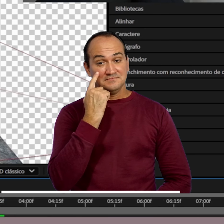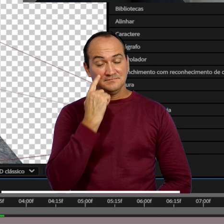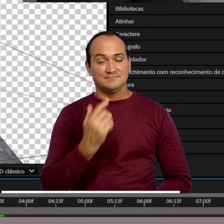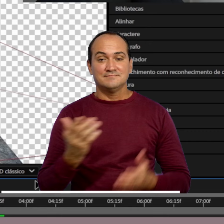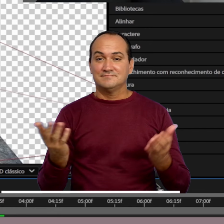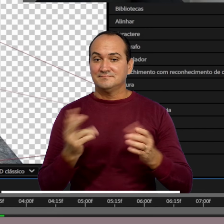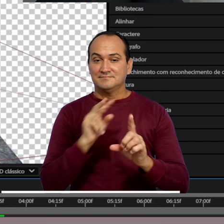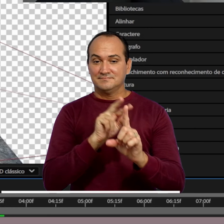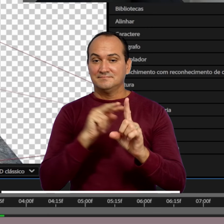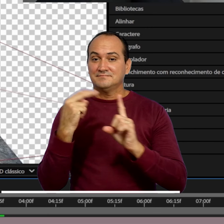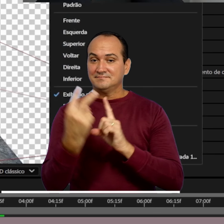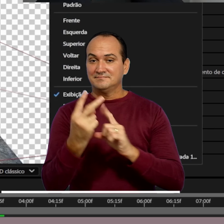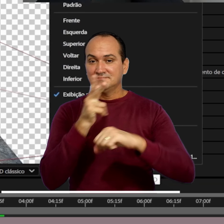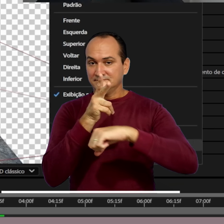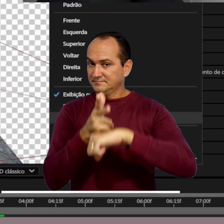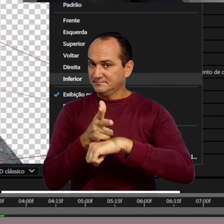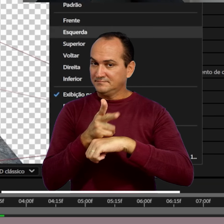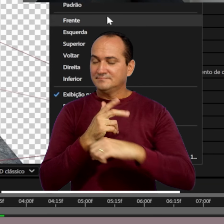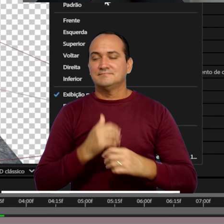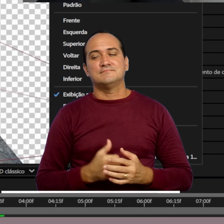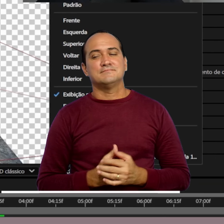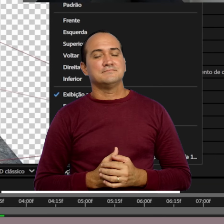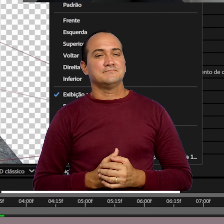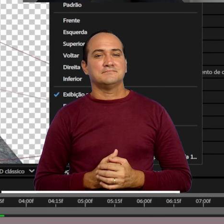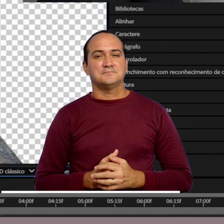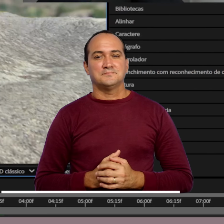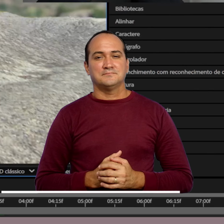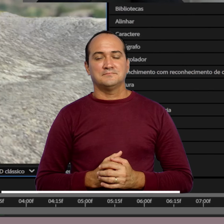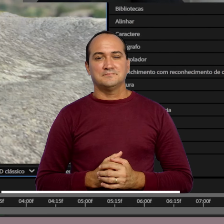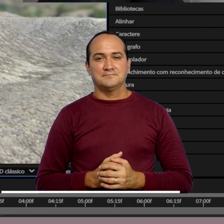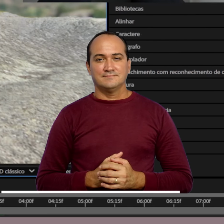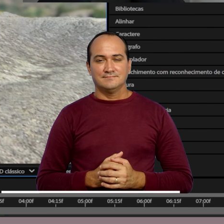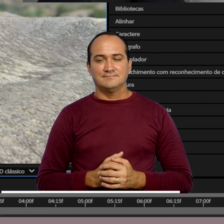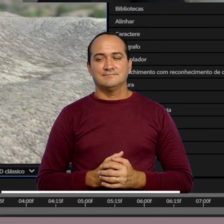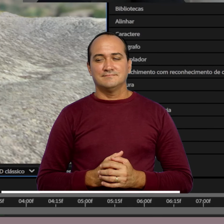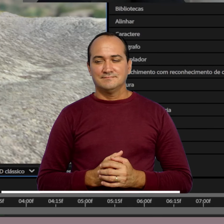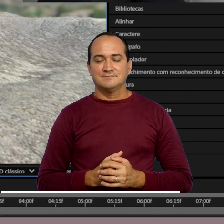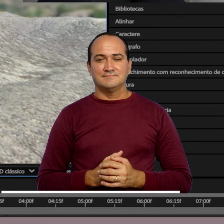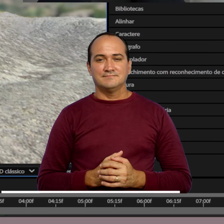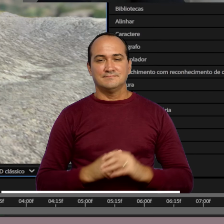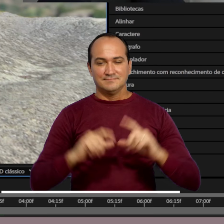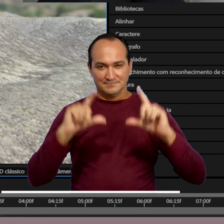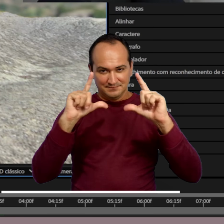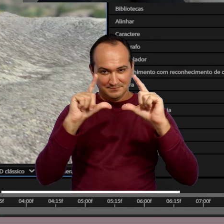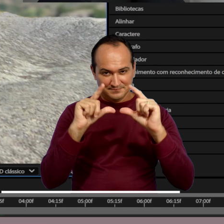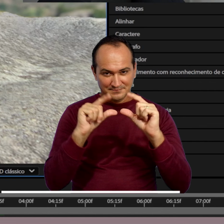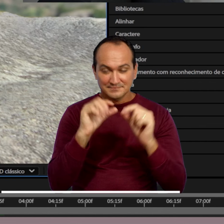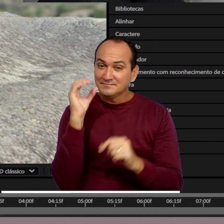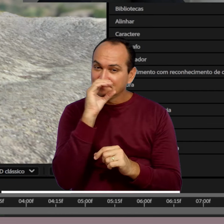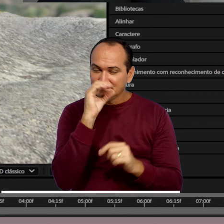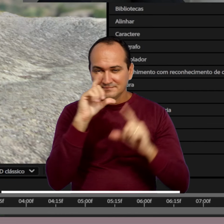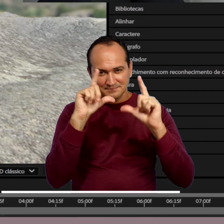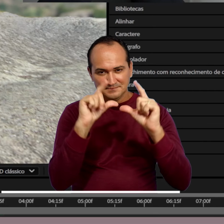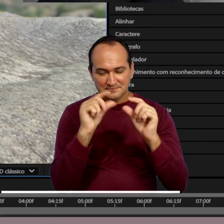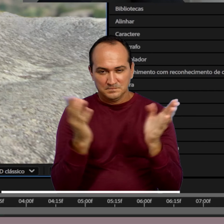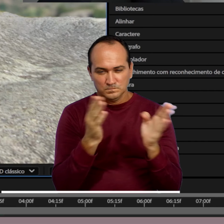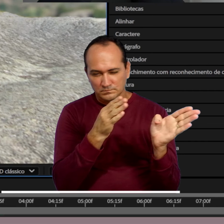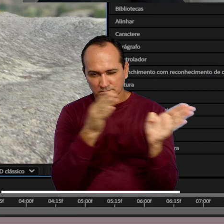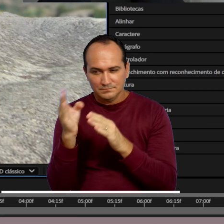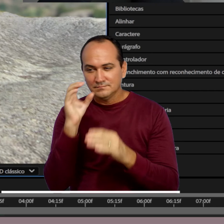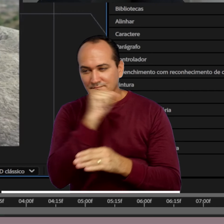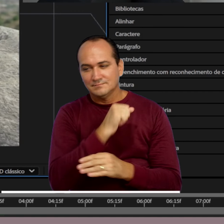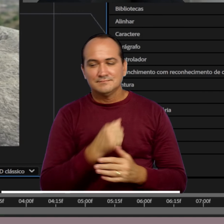tá? Vamos ver aqui, ó. Vamos ver agora do ponto de vista da câmera. nossa cena. Vou até baixar um pouquinho a resolução aqui só para ficar mais rápido,